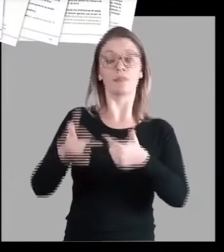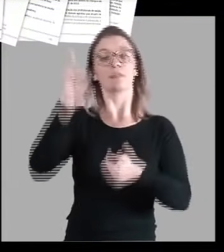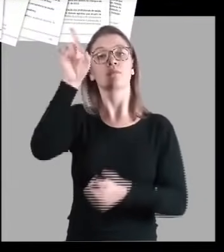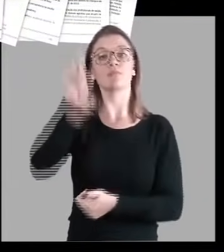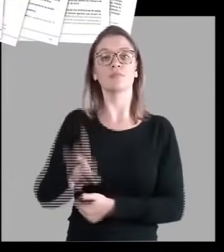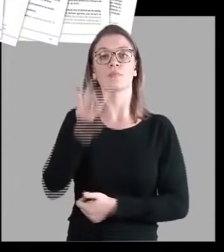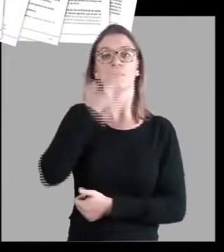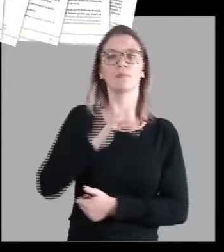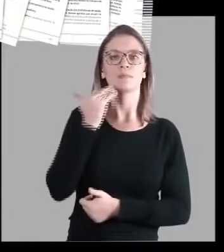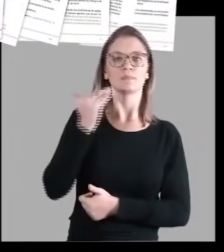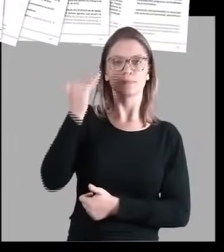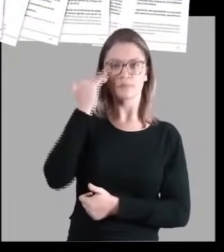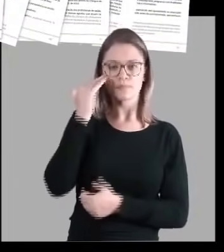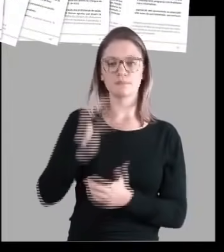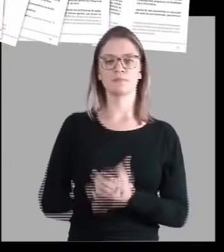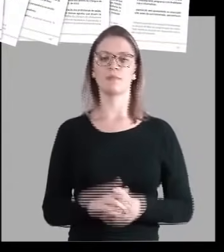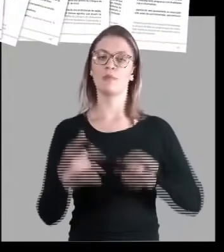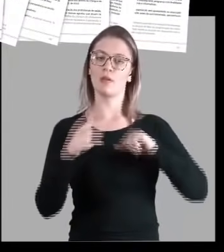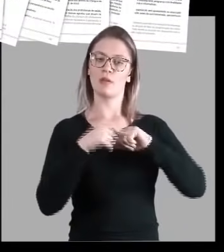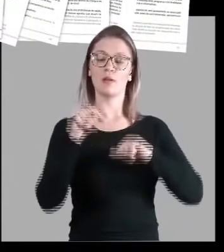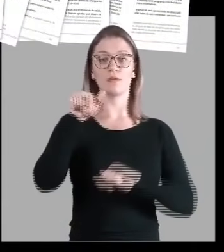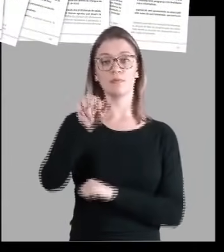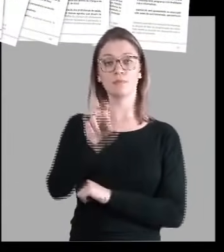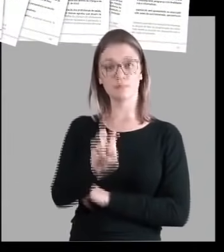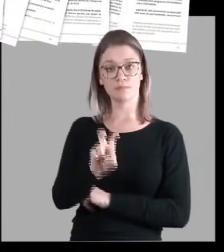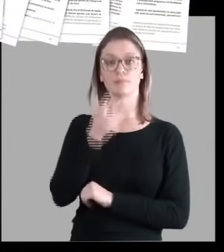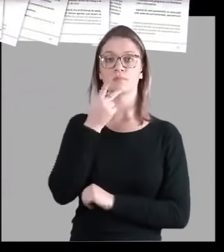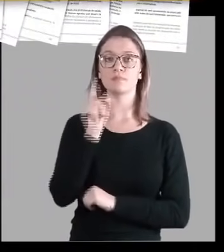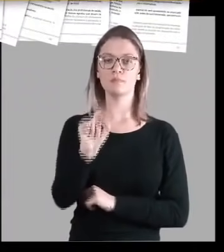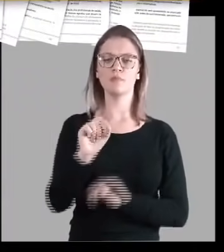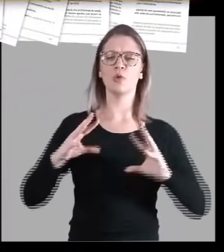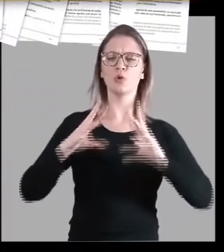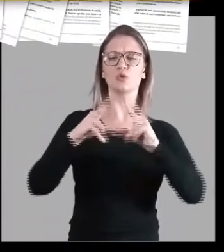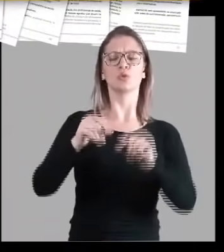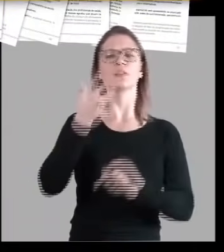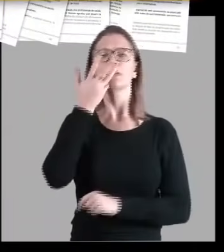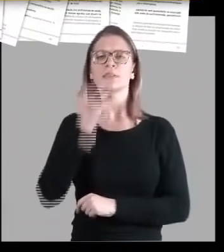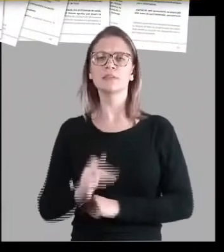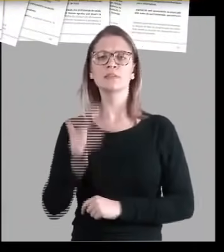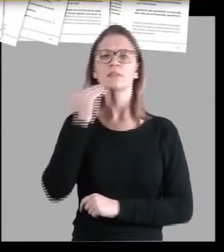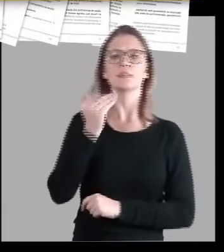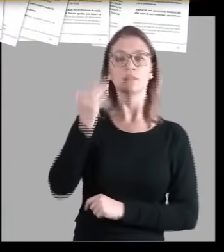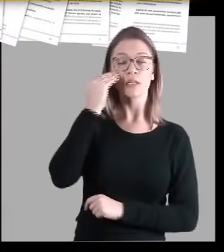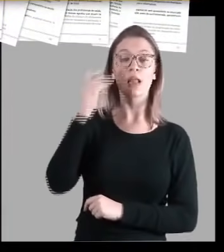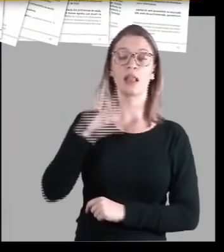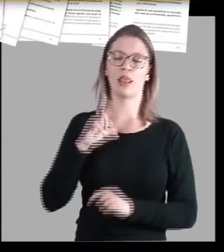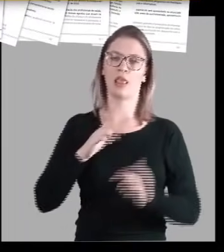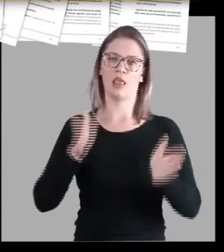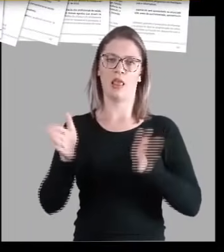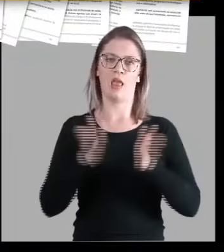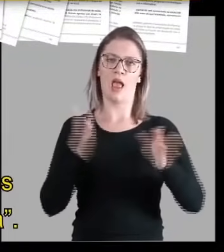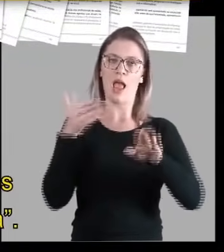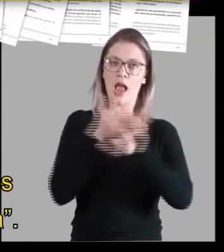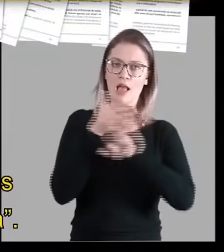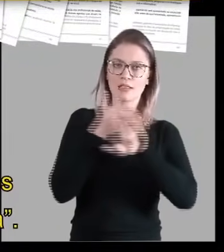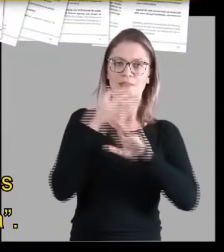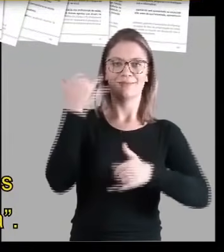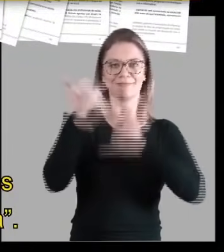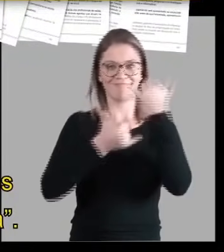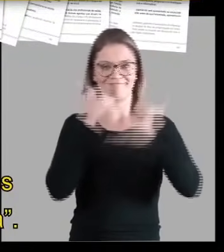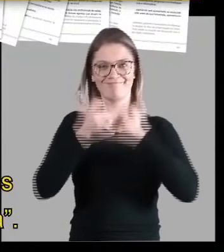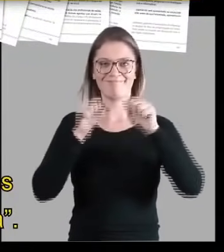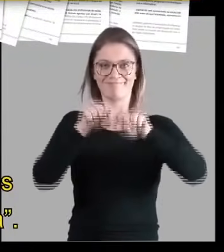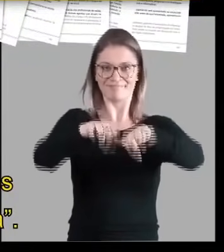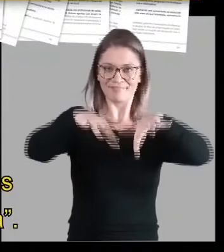e dos nossos adolescentes. E o artigo 75 nos diz, então, que toda criança ou adolescente terá acesso às diversões e